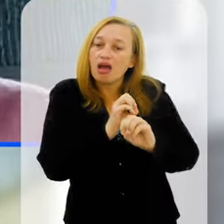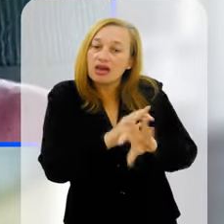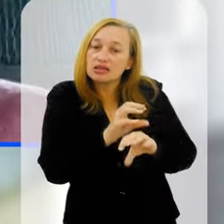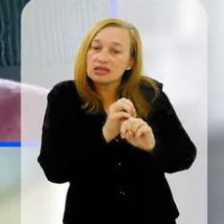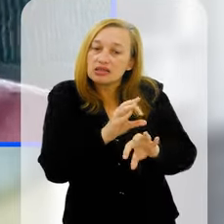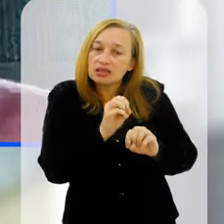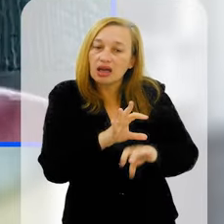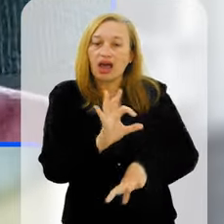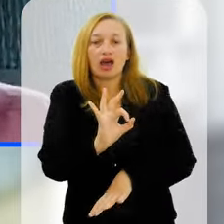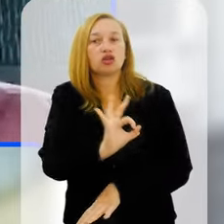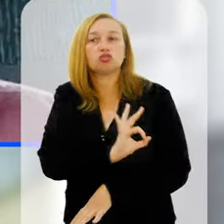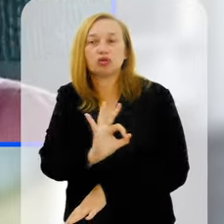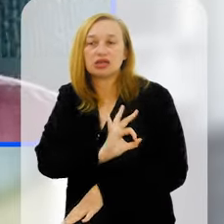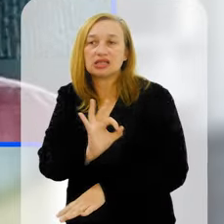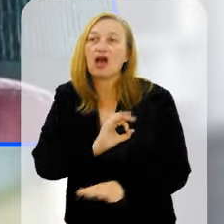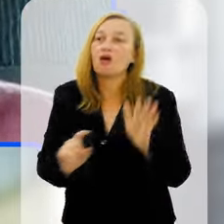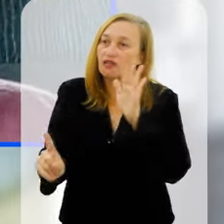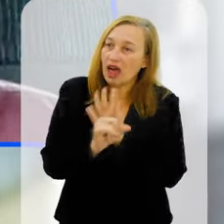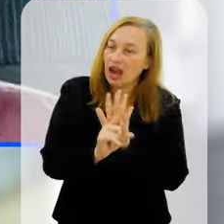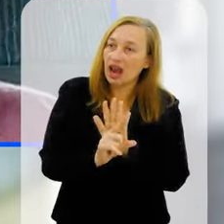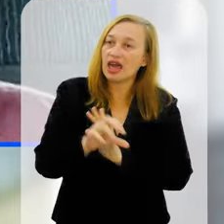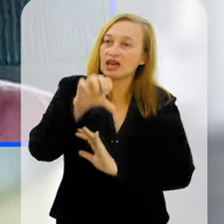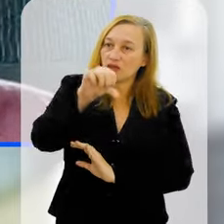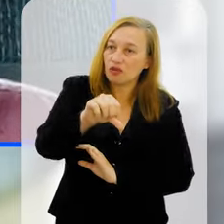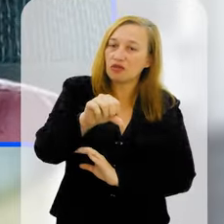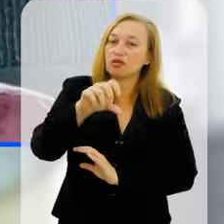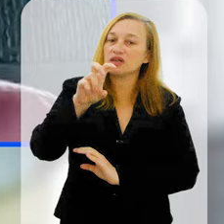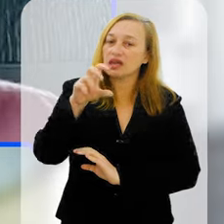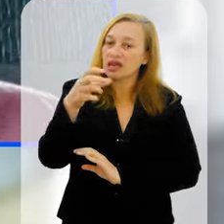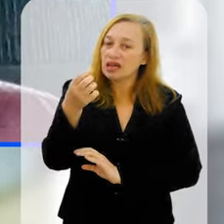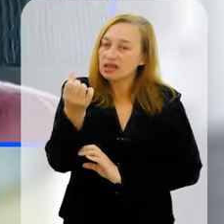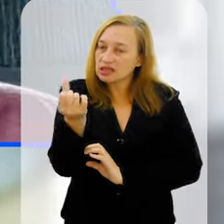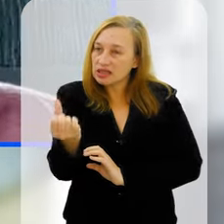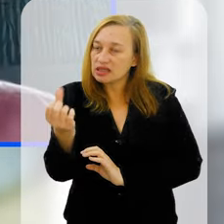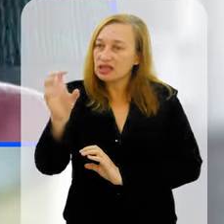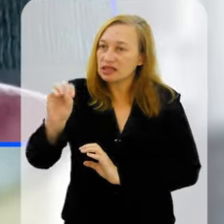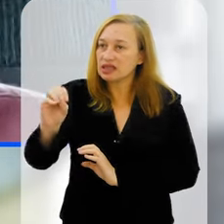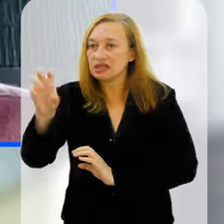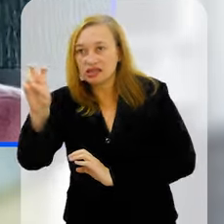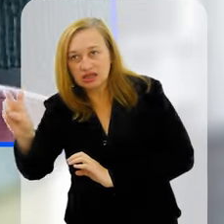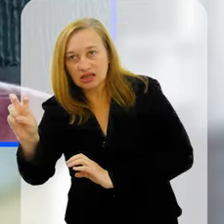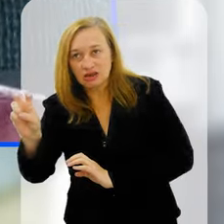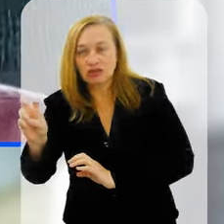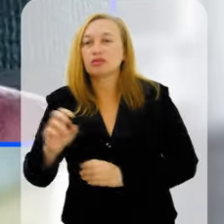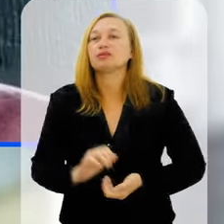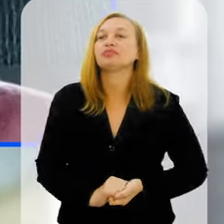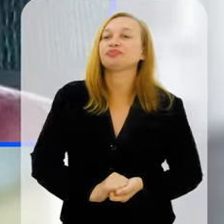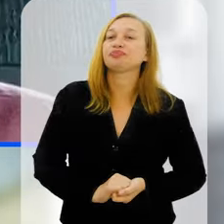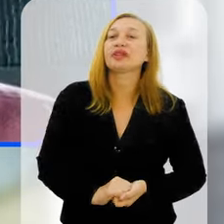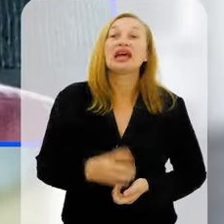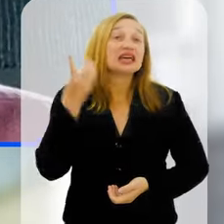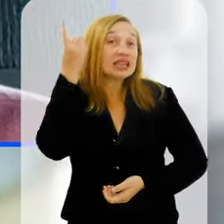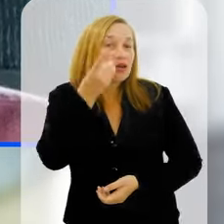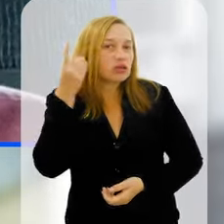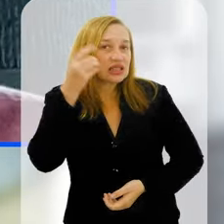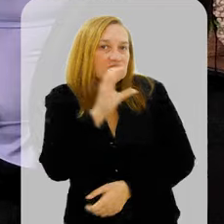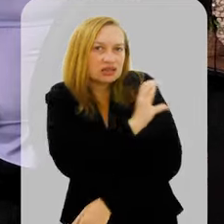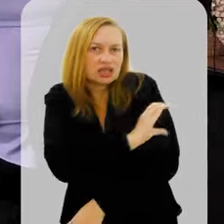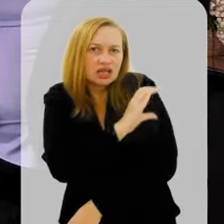e dissemine a aplicabilidade da lei sanção e da lei 9.605, que é a lei federal que regula o